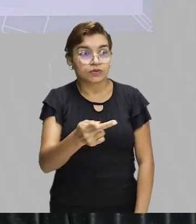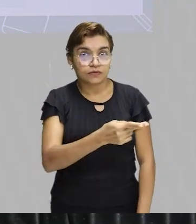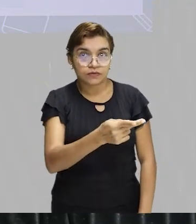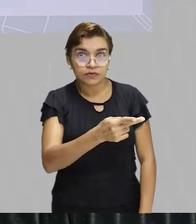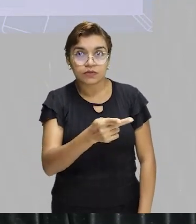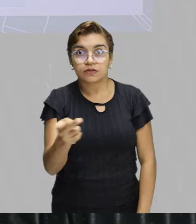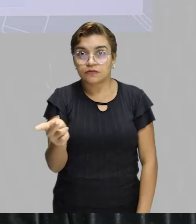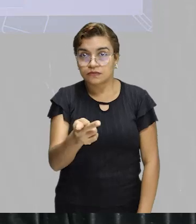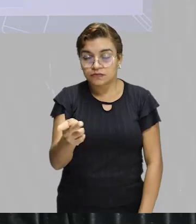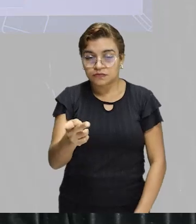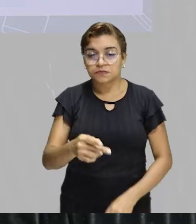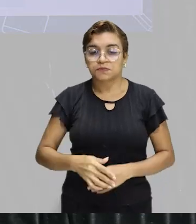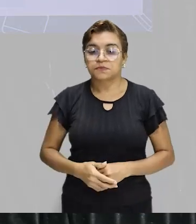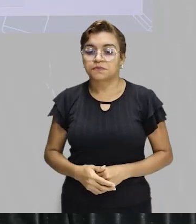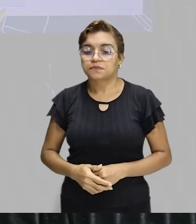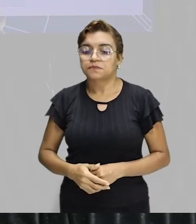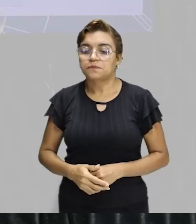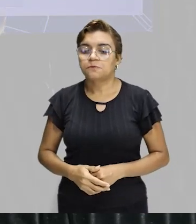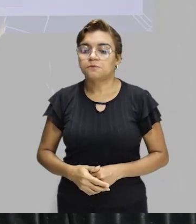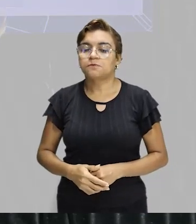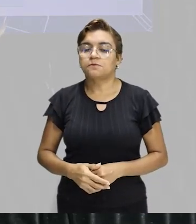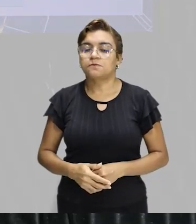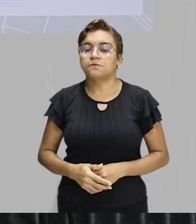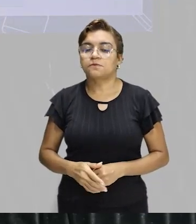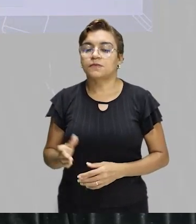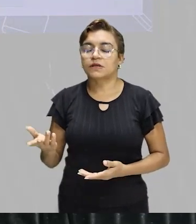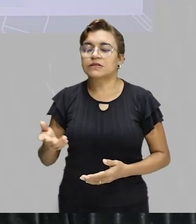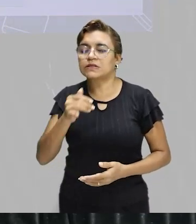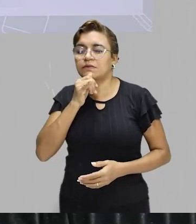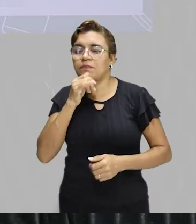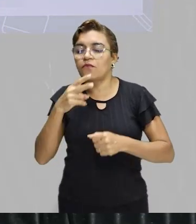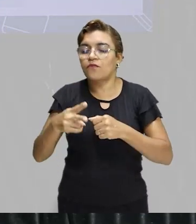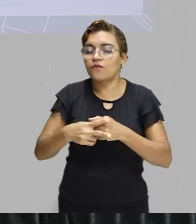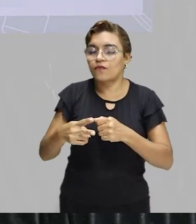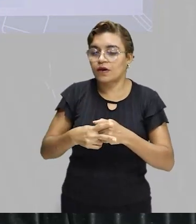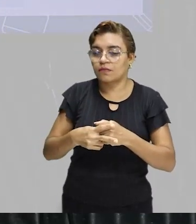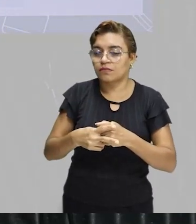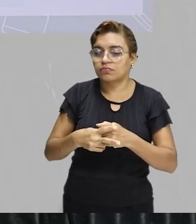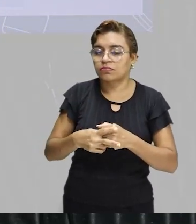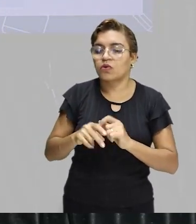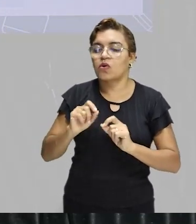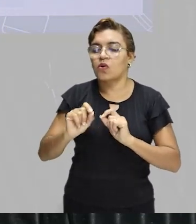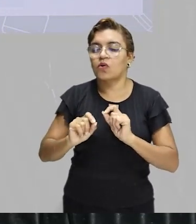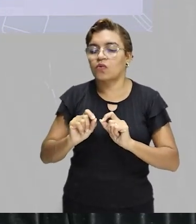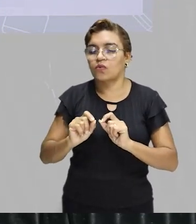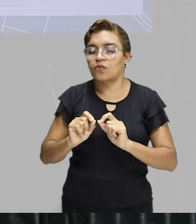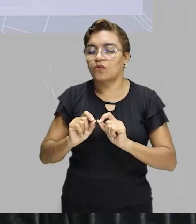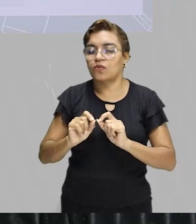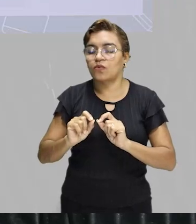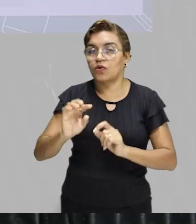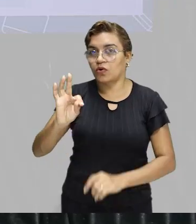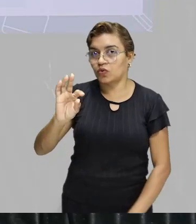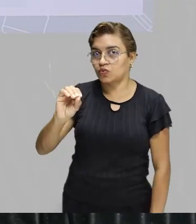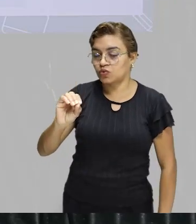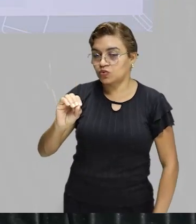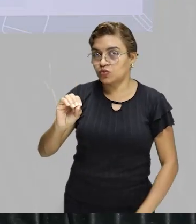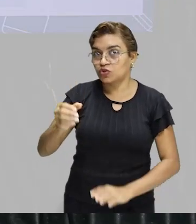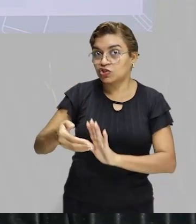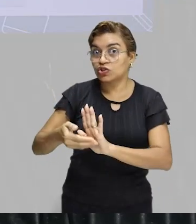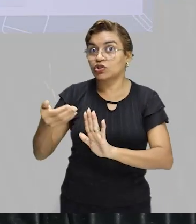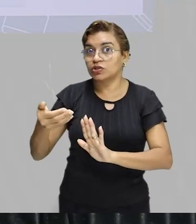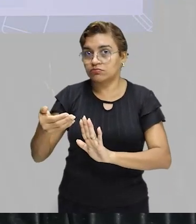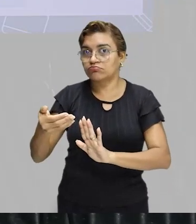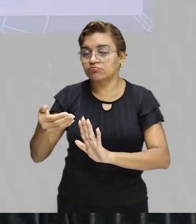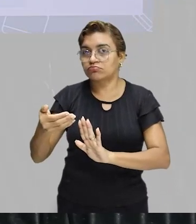ou elas. Olha o que aconteceu com os verbos. Eu tirei o to, que é o indicador de infinitivo, então to